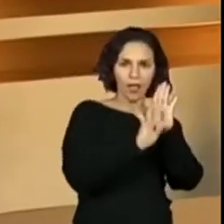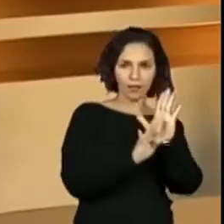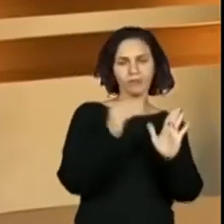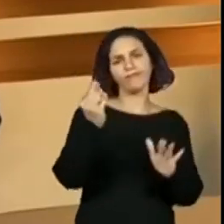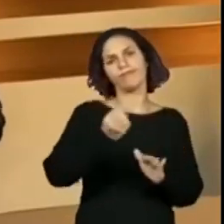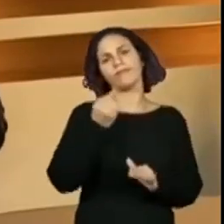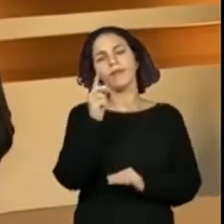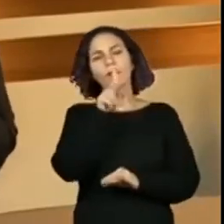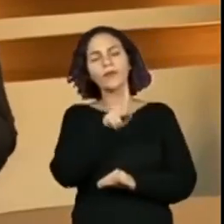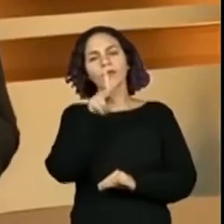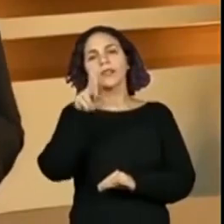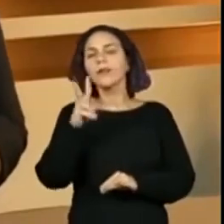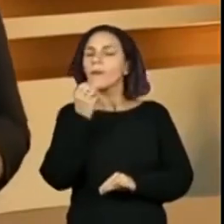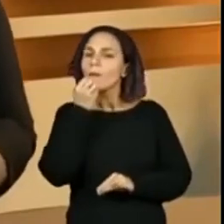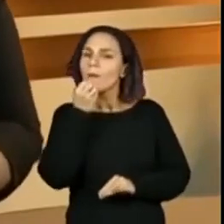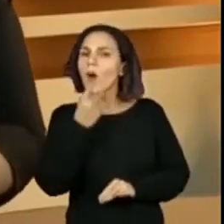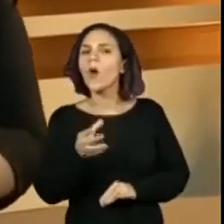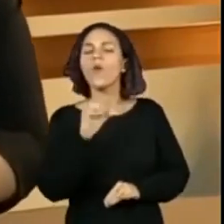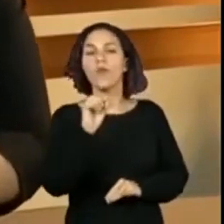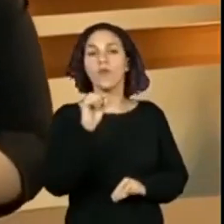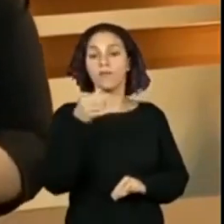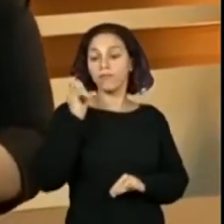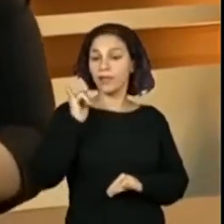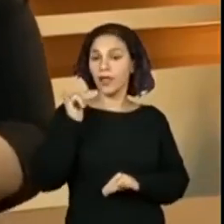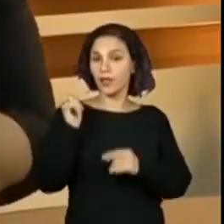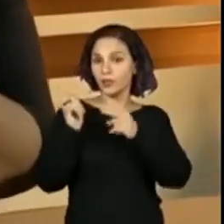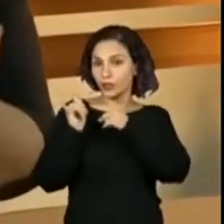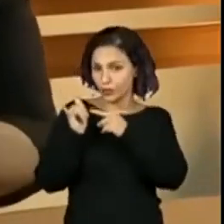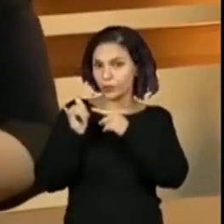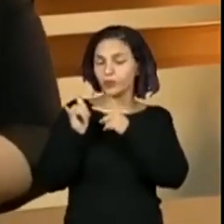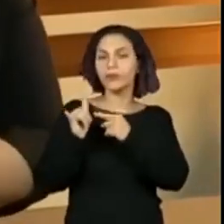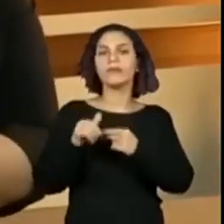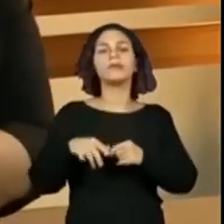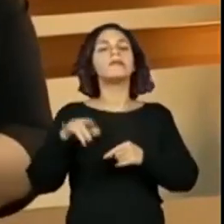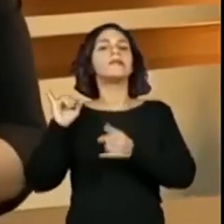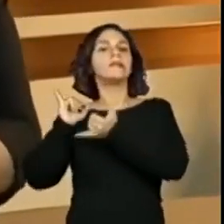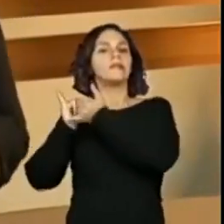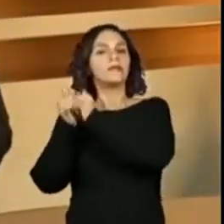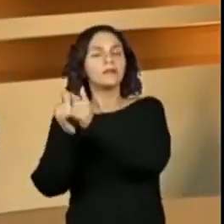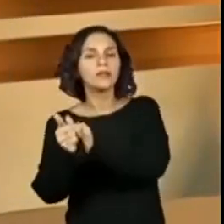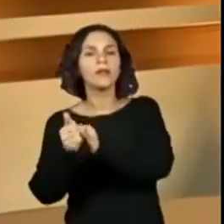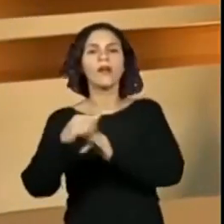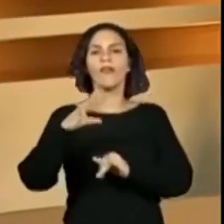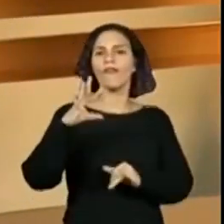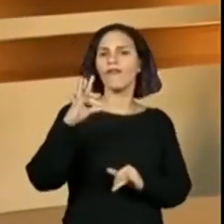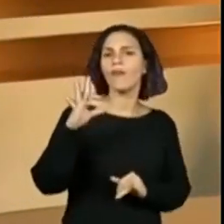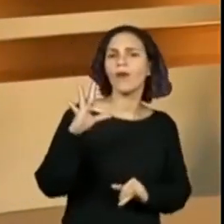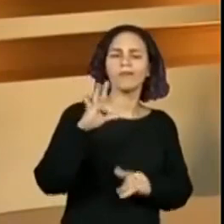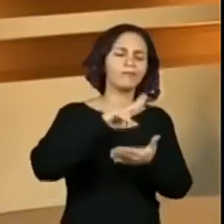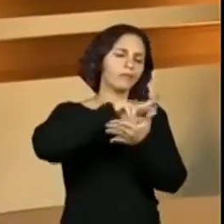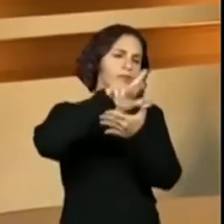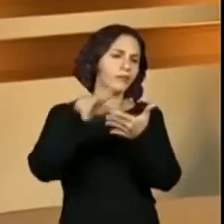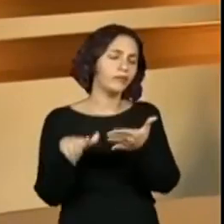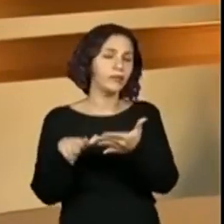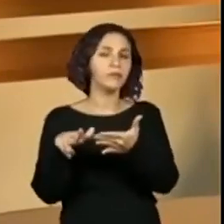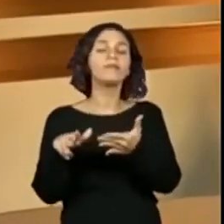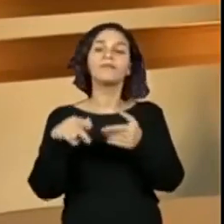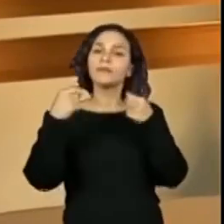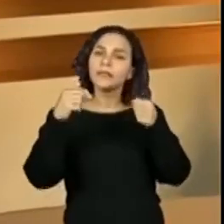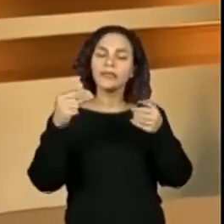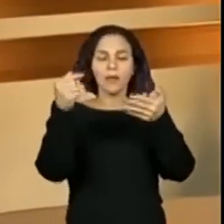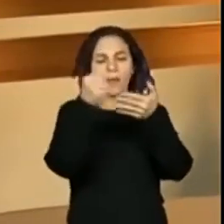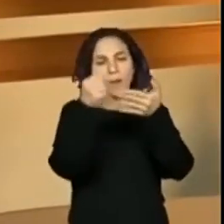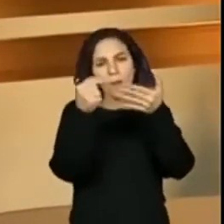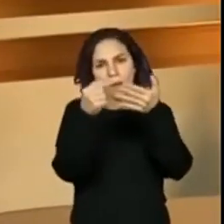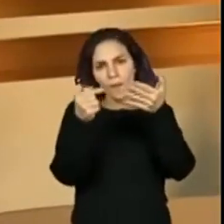professores, toda vez que trabalhamos uma narrativa, seja ela conto, lenda, fábula, enfim, trabalharmos os elementos,